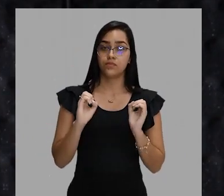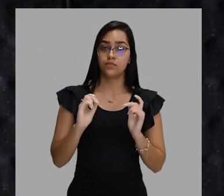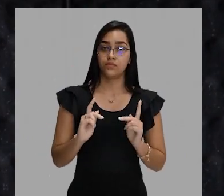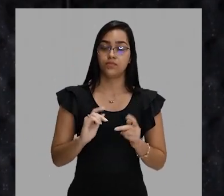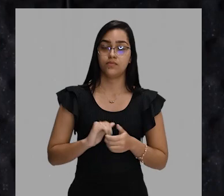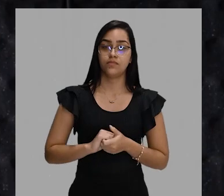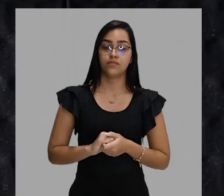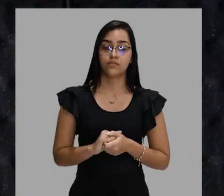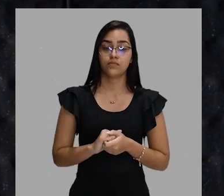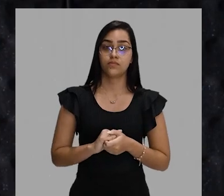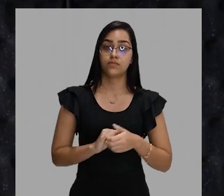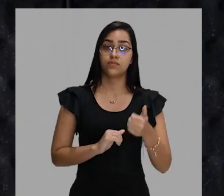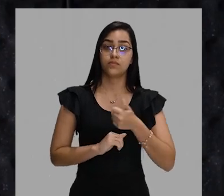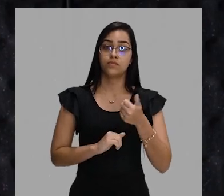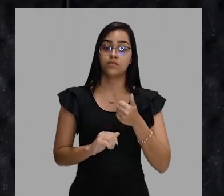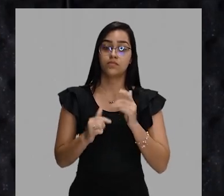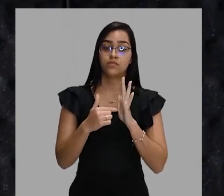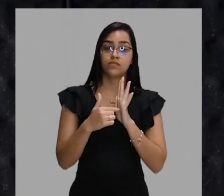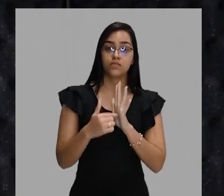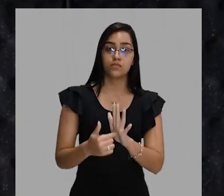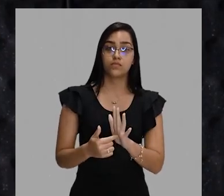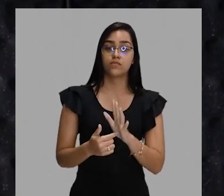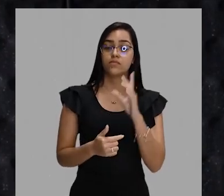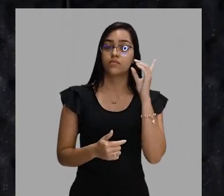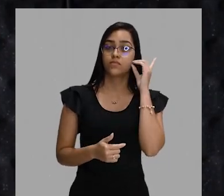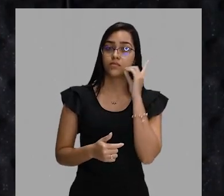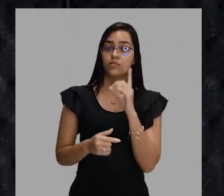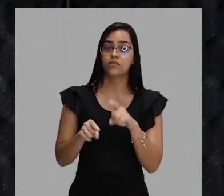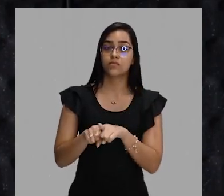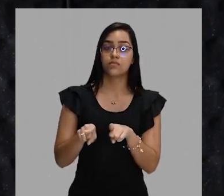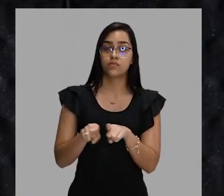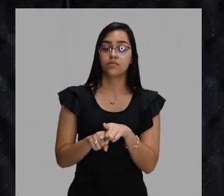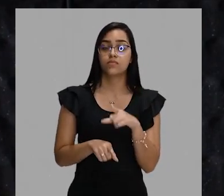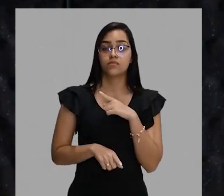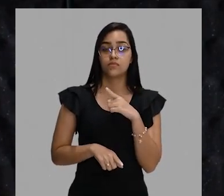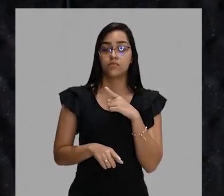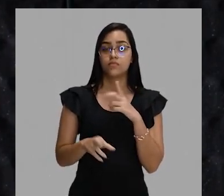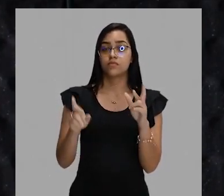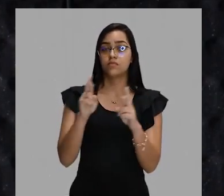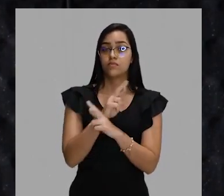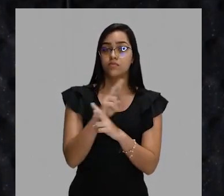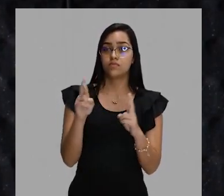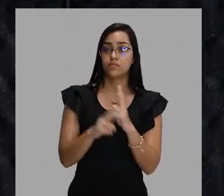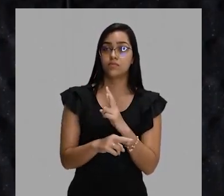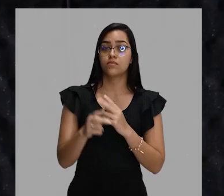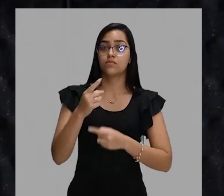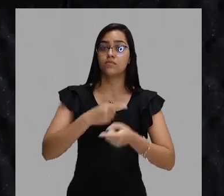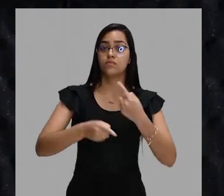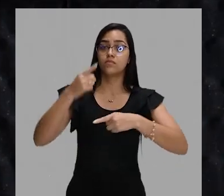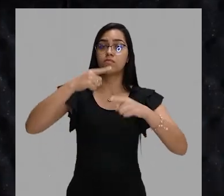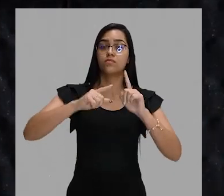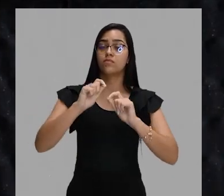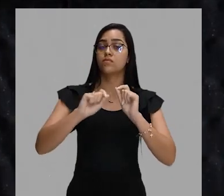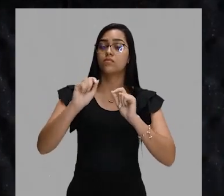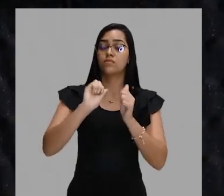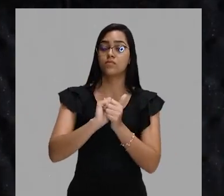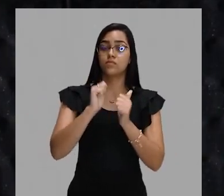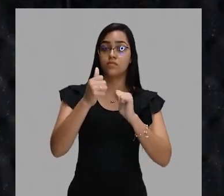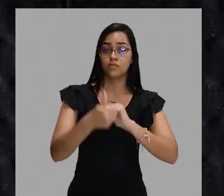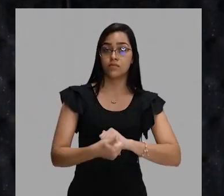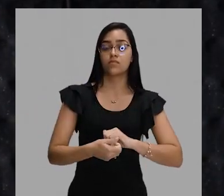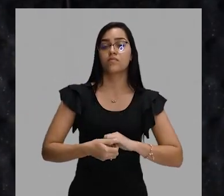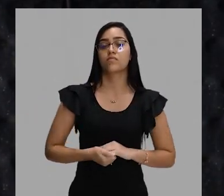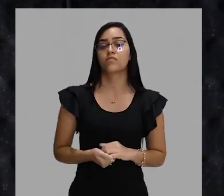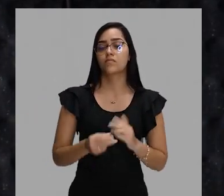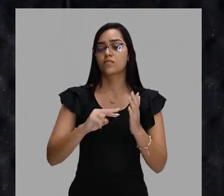ok? Uma das primeiras evidências que Charles Darwin traz a respeito da evolução é a questão da adaptação.